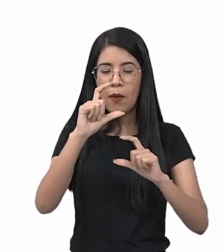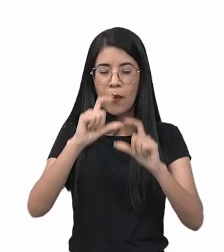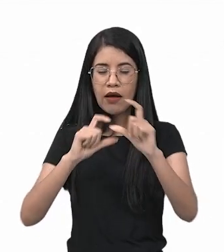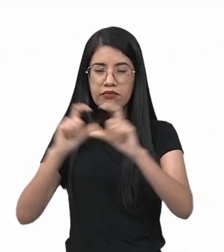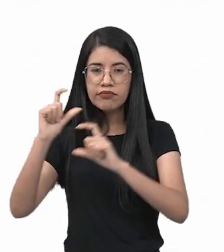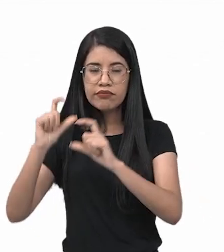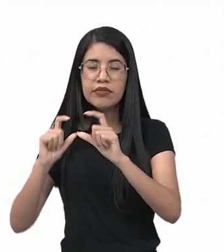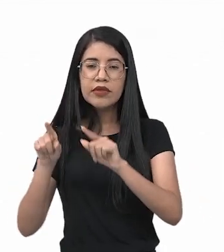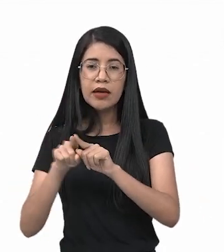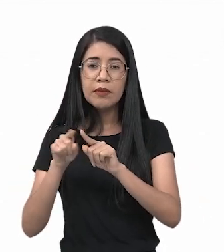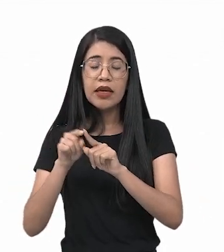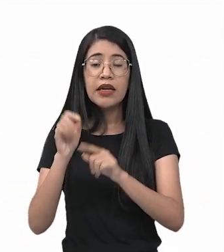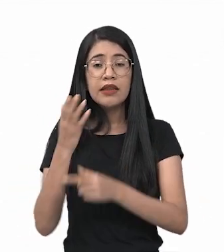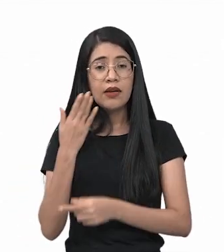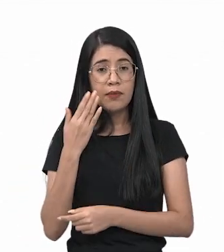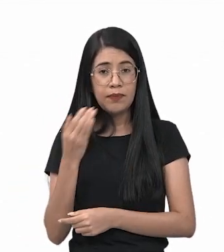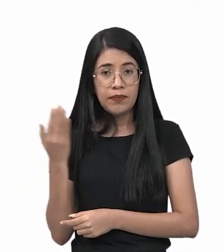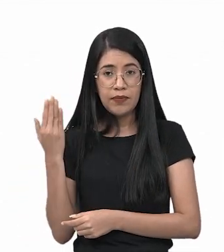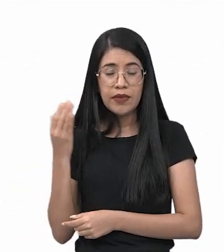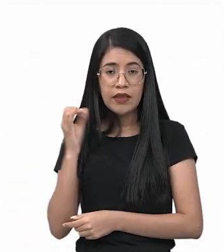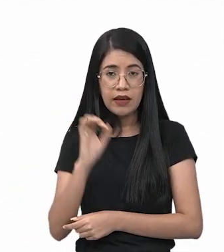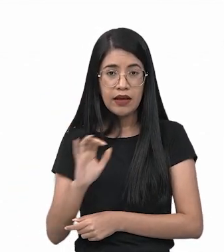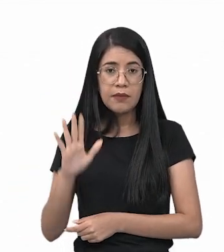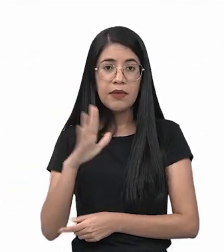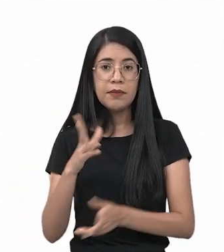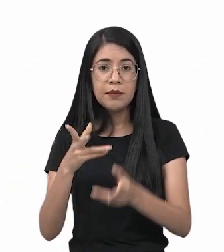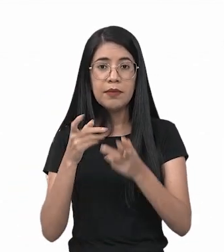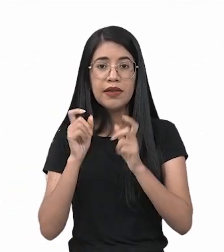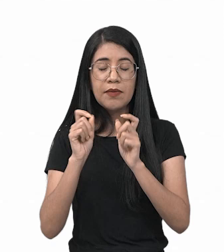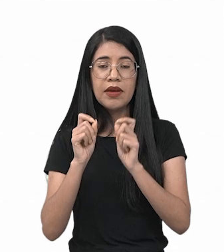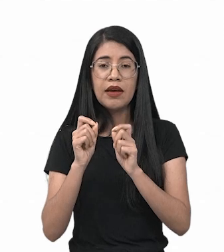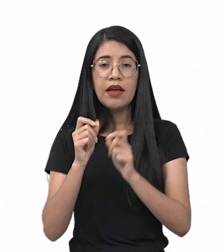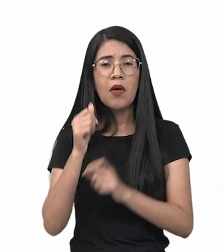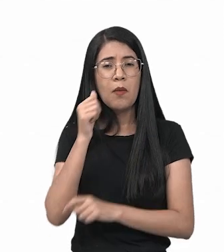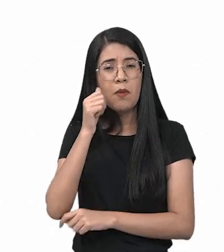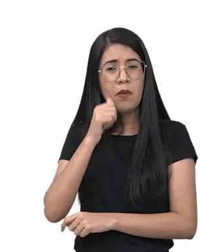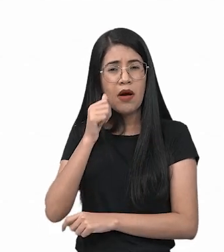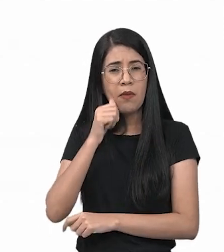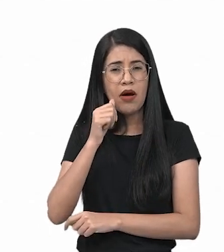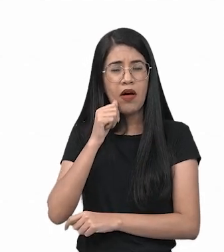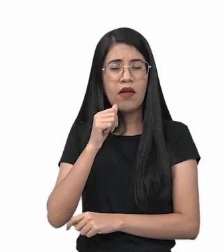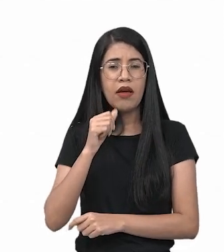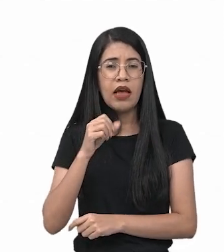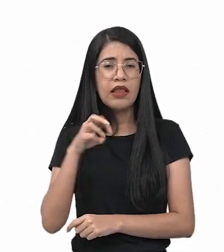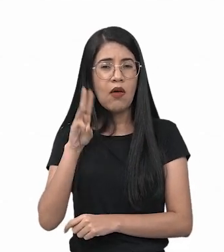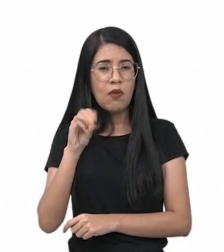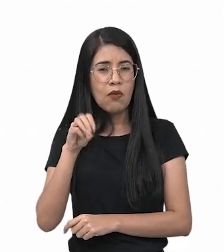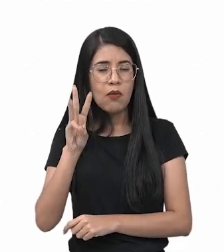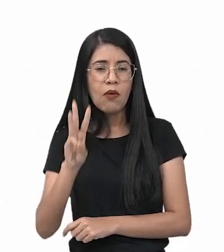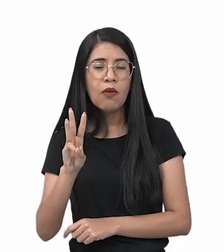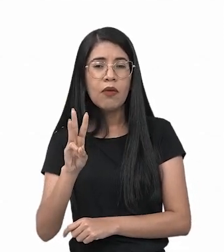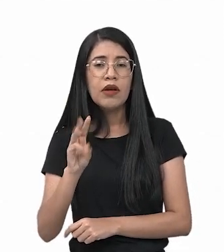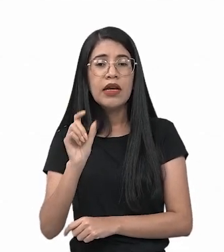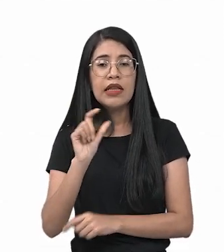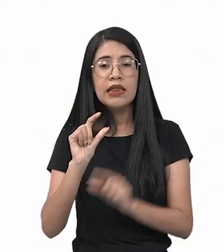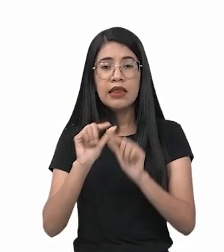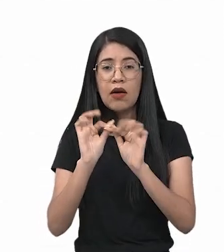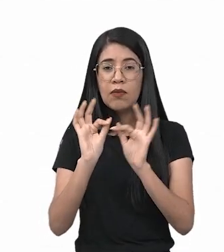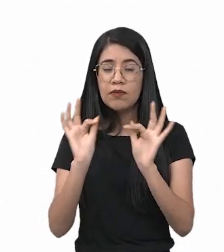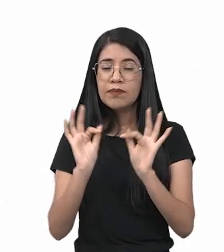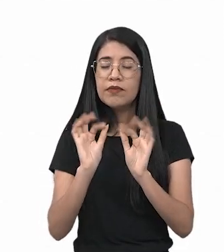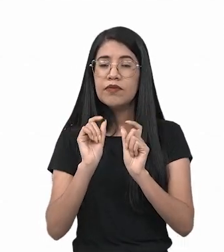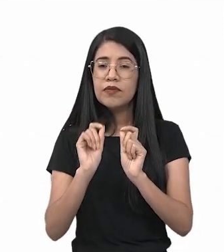Tanto que aí nessa imagem que nós estamos vendo, que tem uma mulher aí, tá aí, uou, tá escrito, é uma